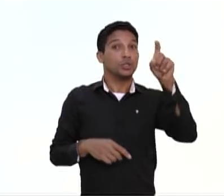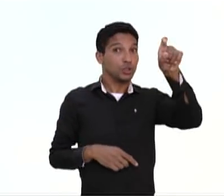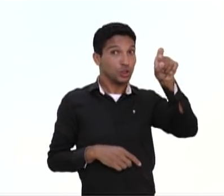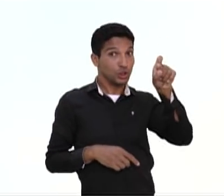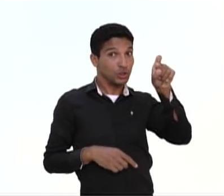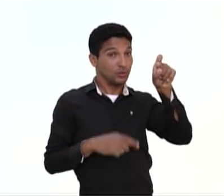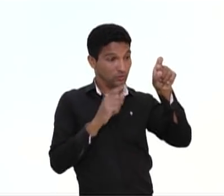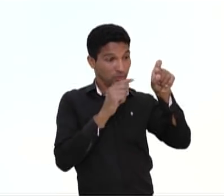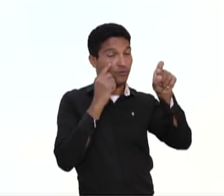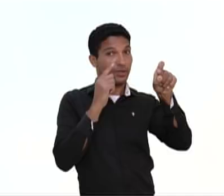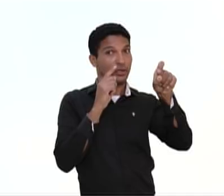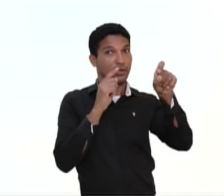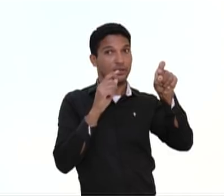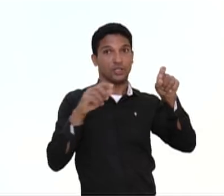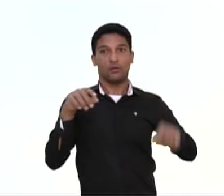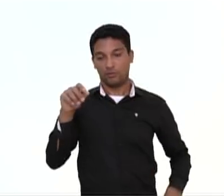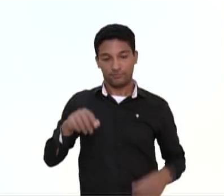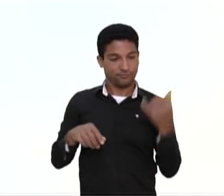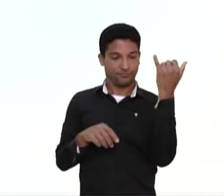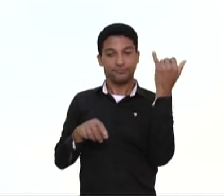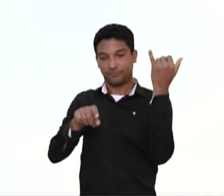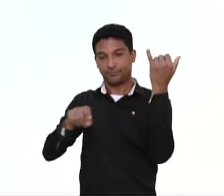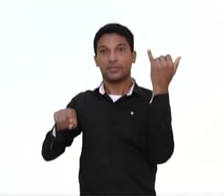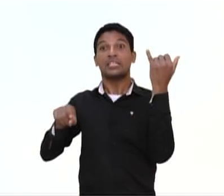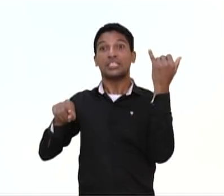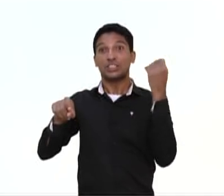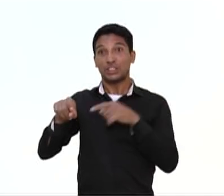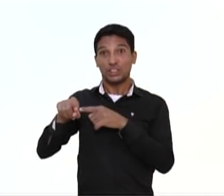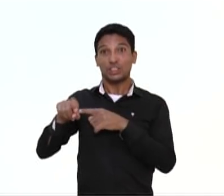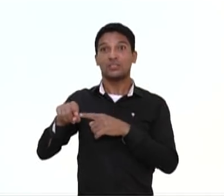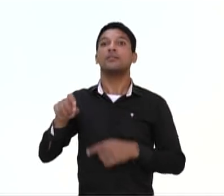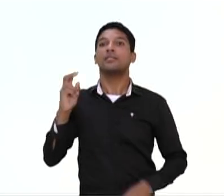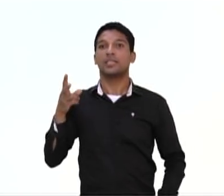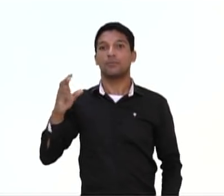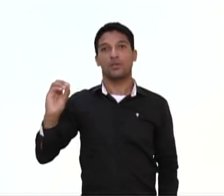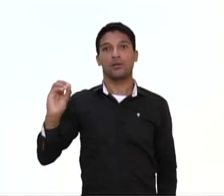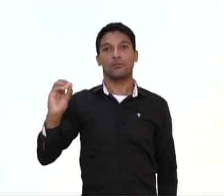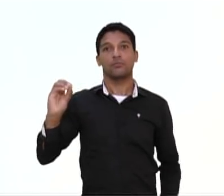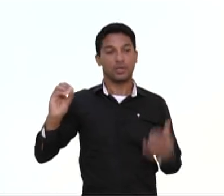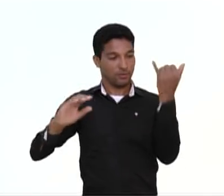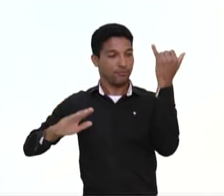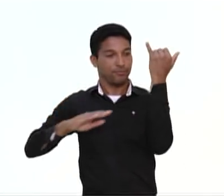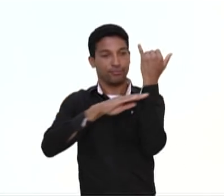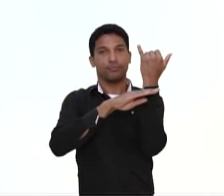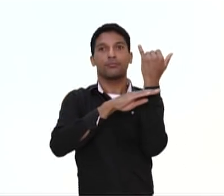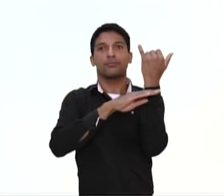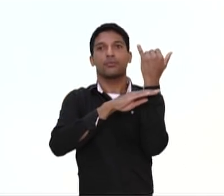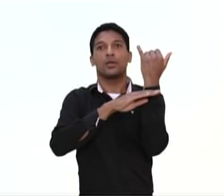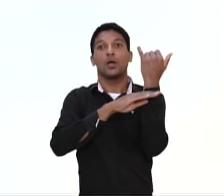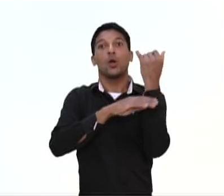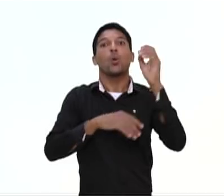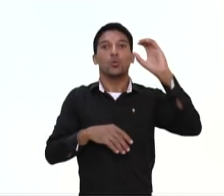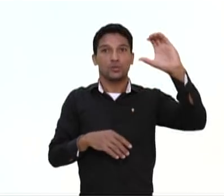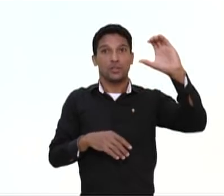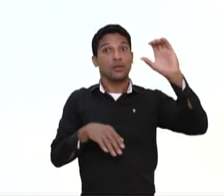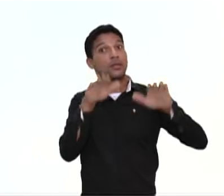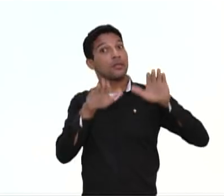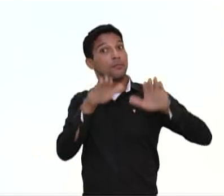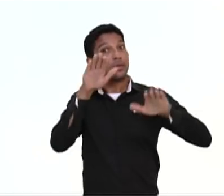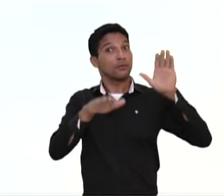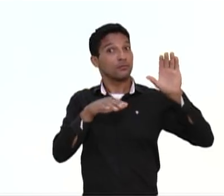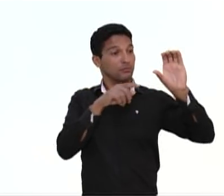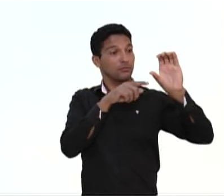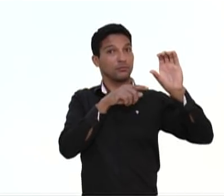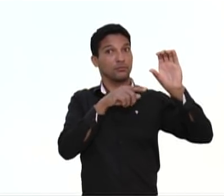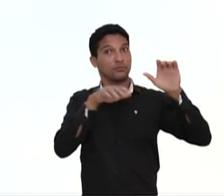na interseção com o y, né? E o c, que é o valor de y, é o meu termo independente. Então, eu já consigo,